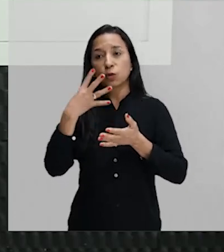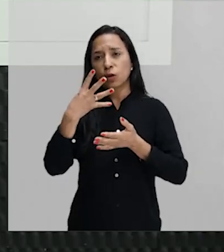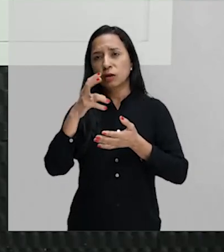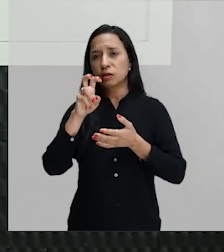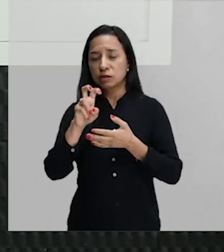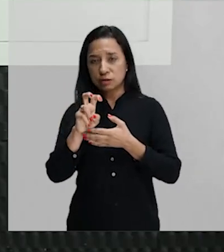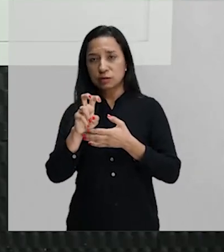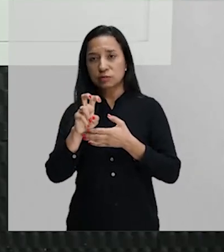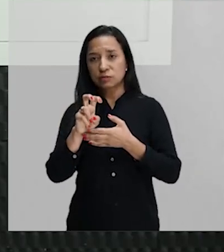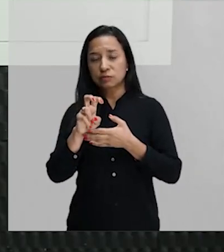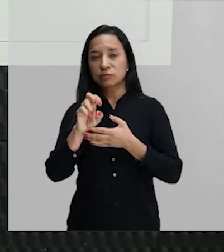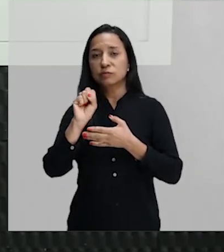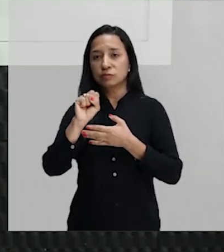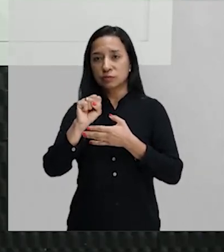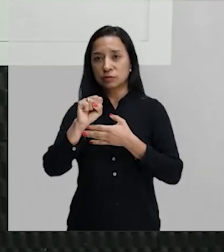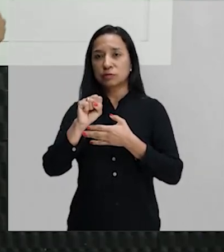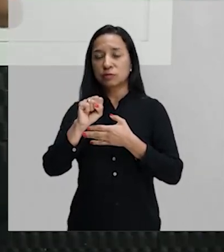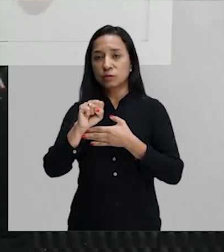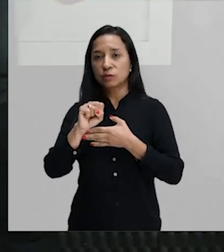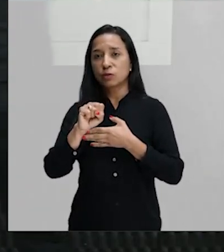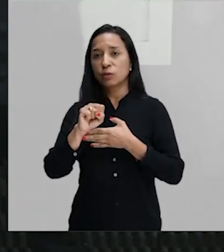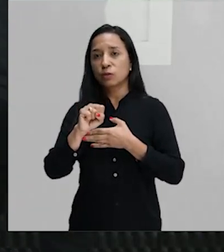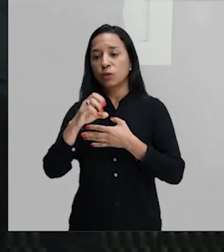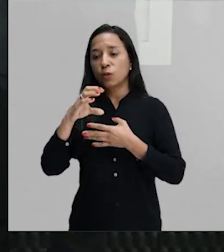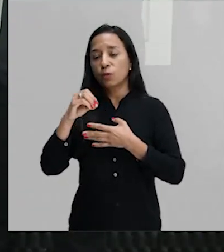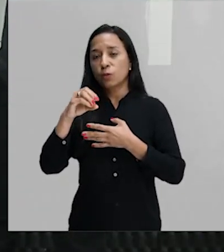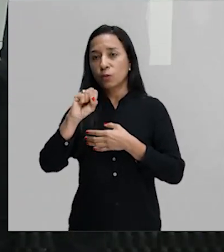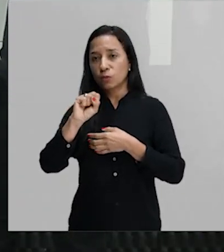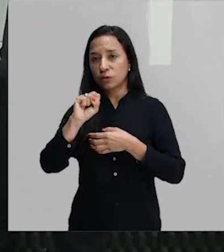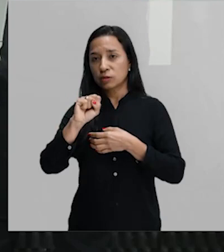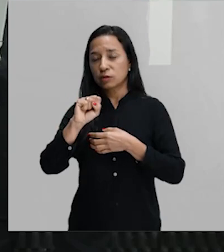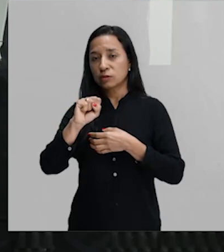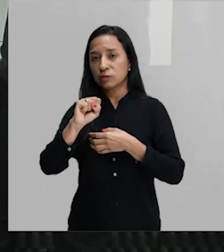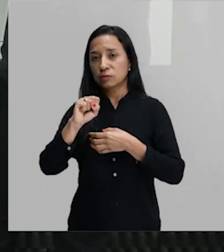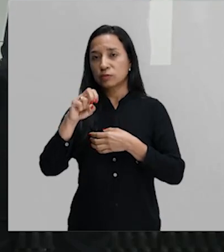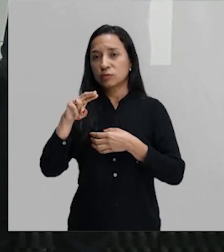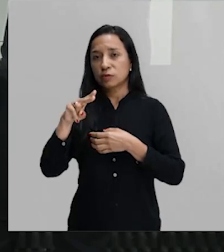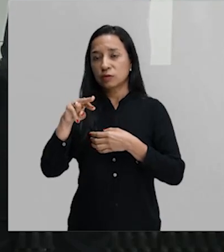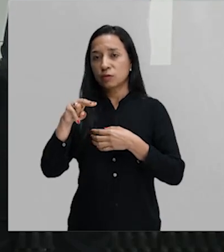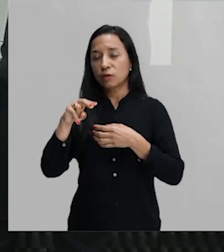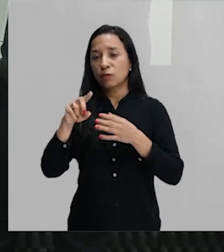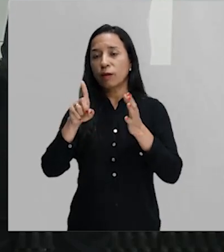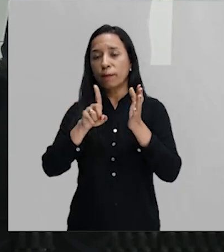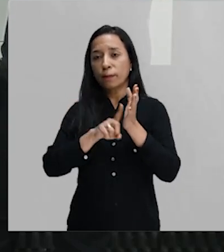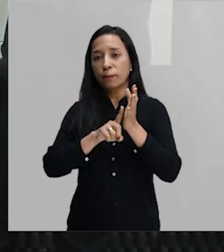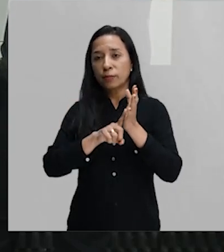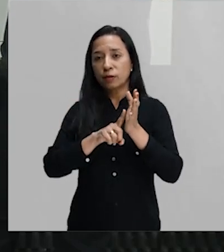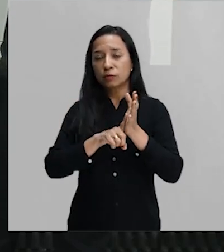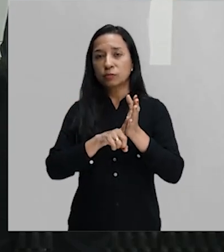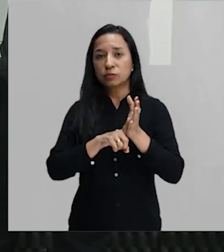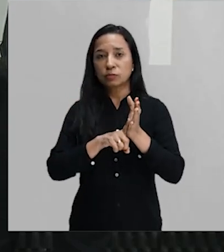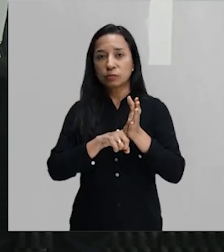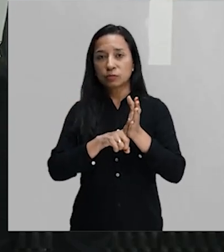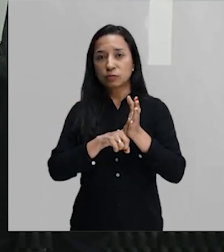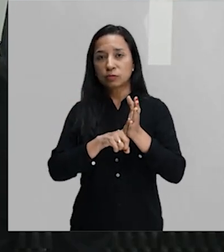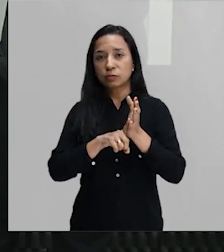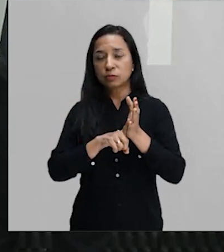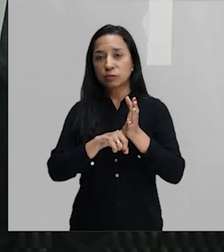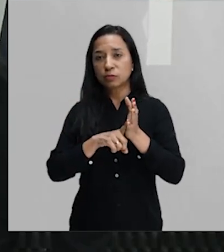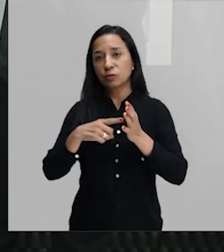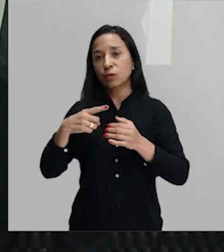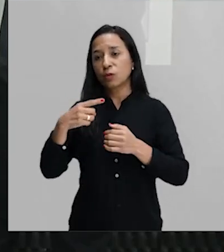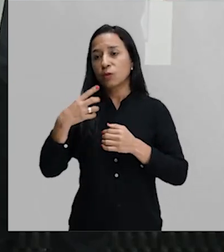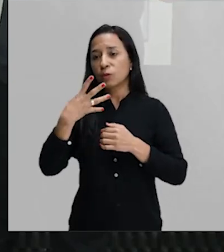então, o cosseno de 225 é a mesma coisa de menos o cosseno de 45